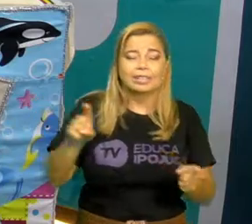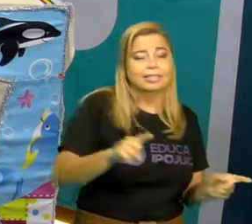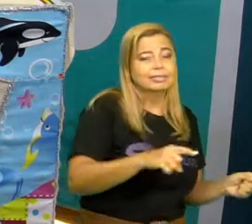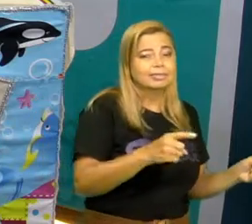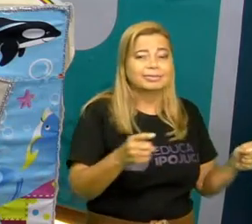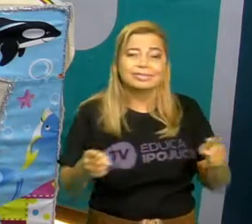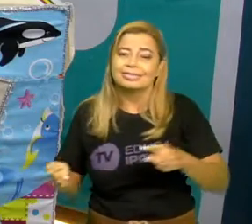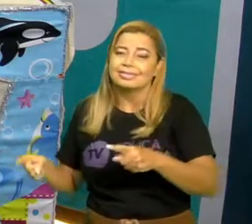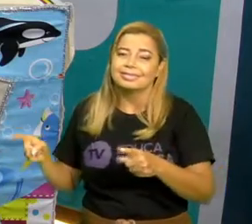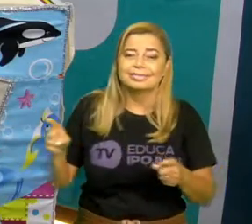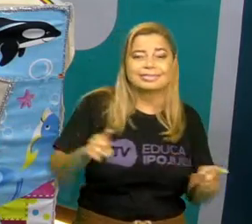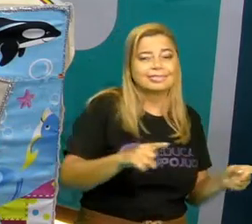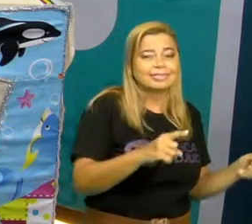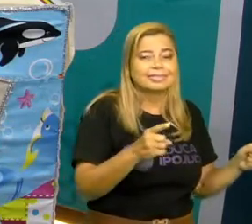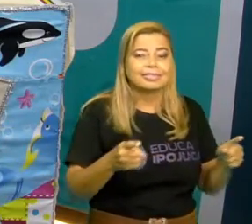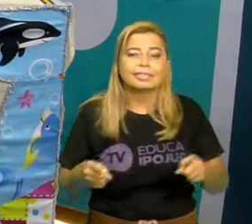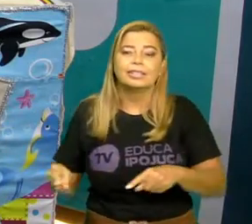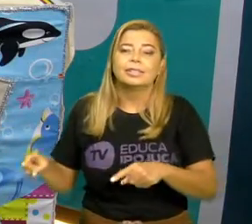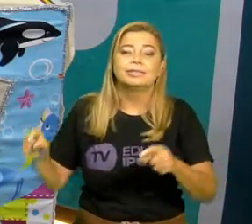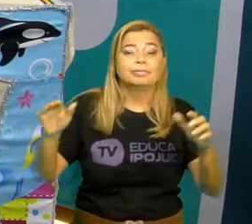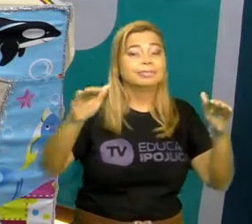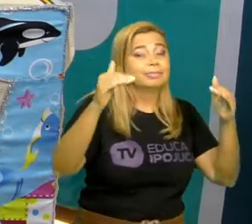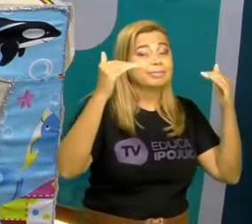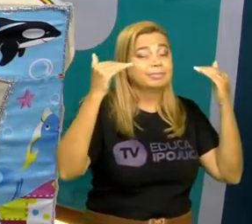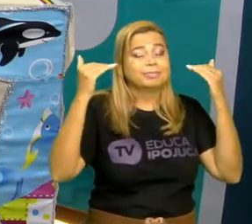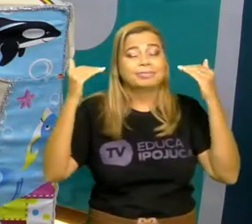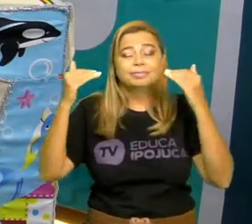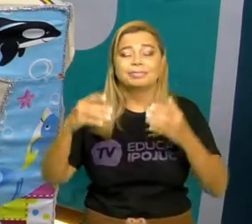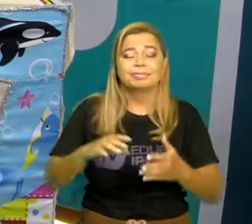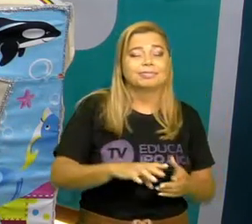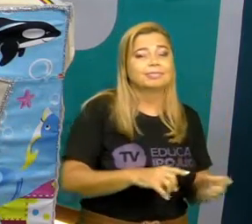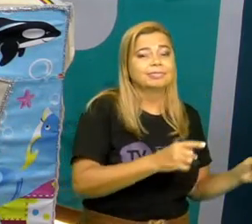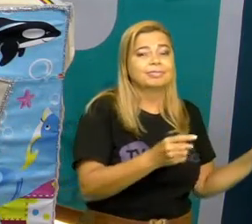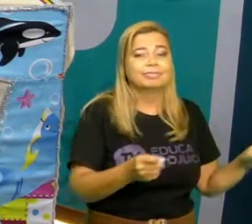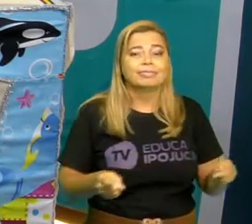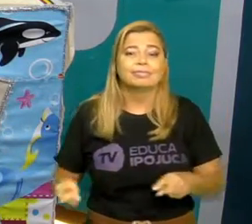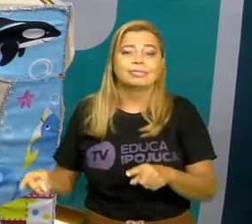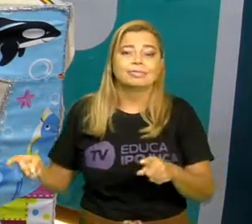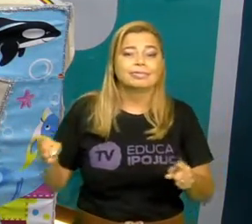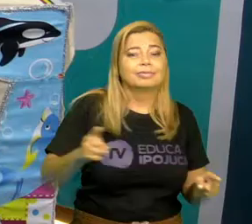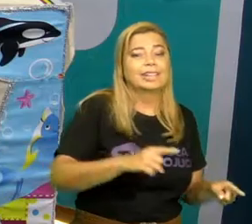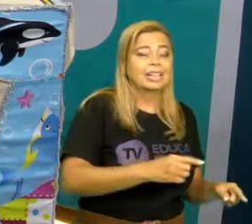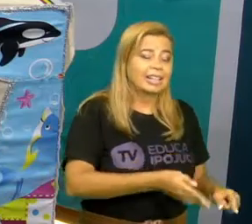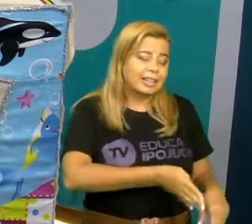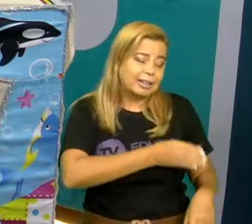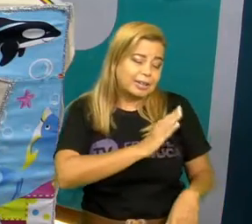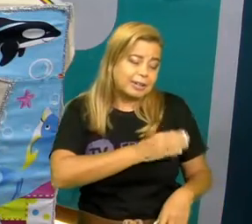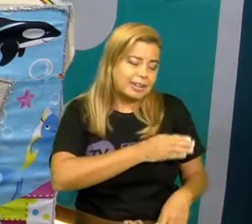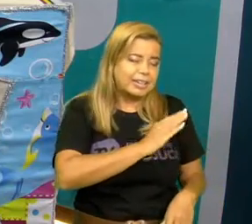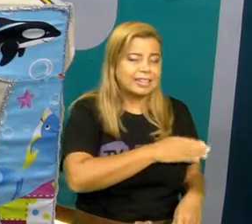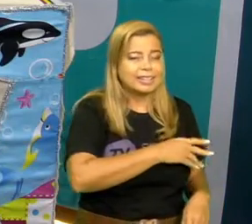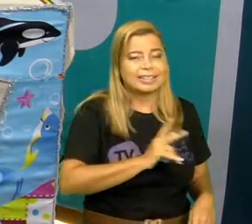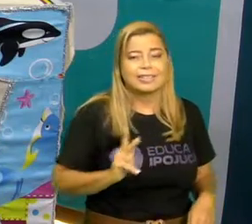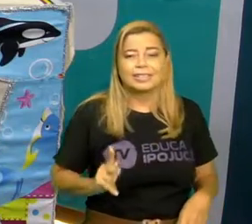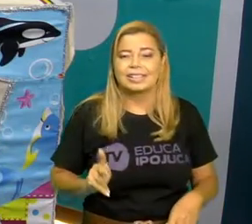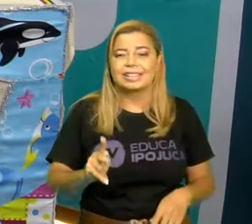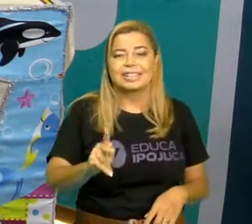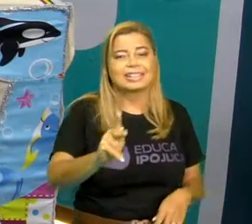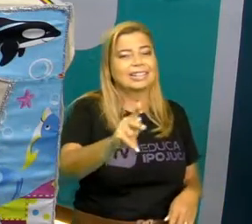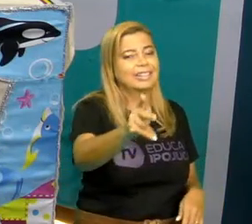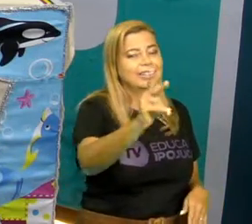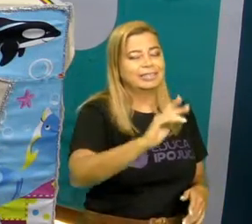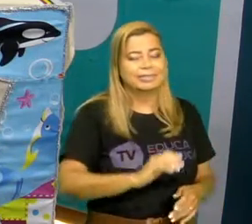contar. Vamos lá, preste atenção, que jamais ela vai sair do